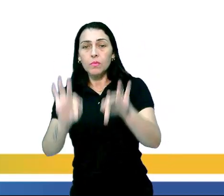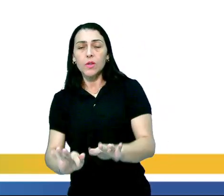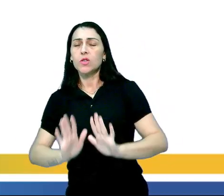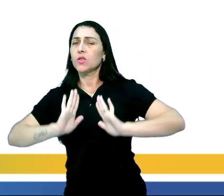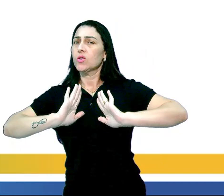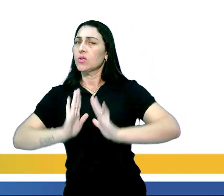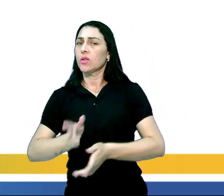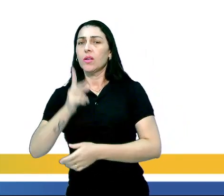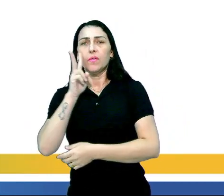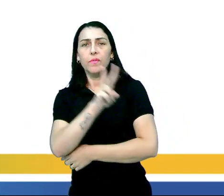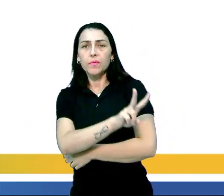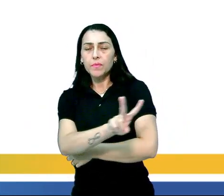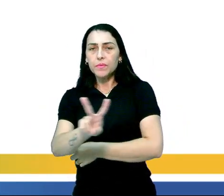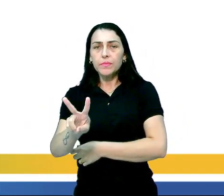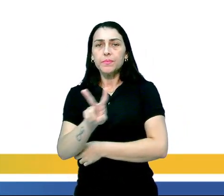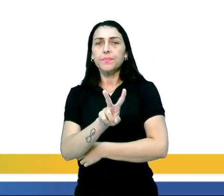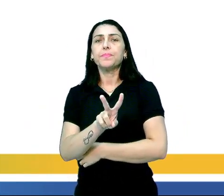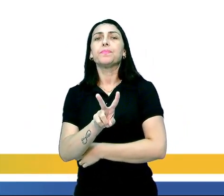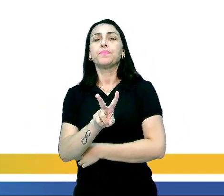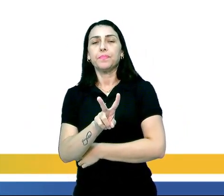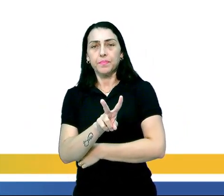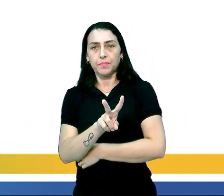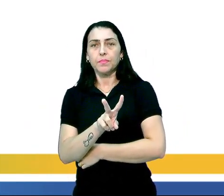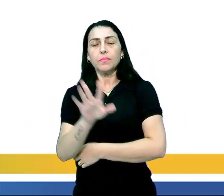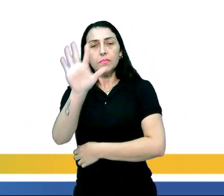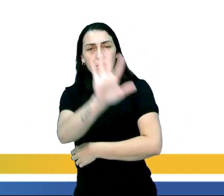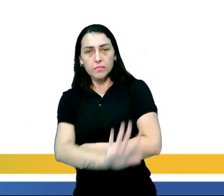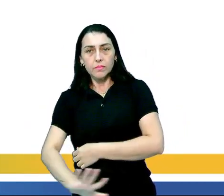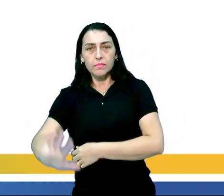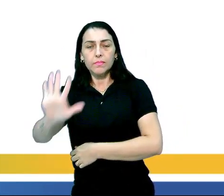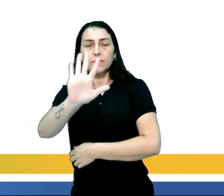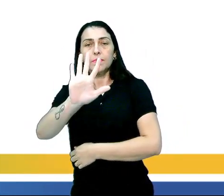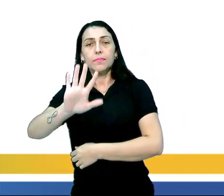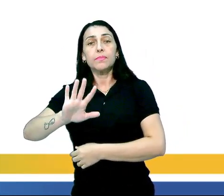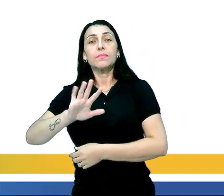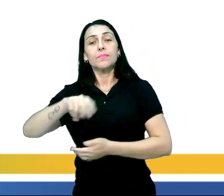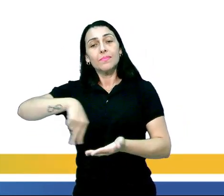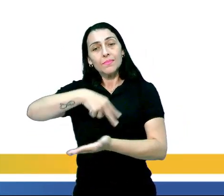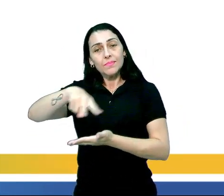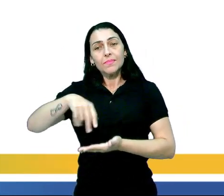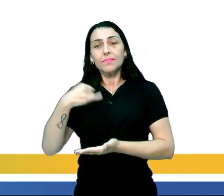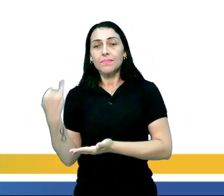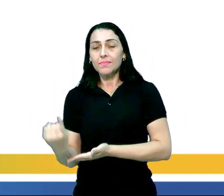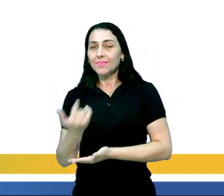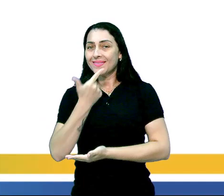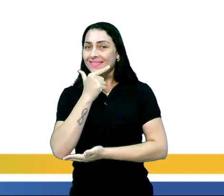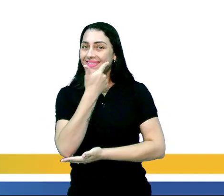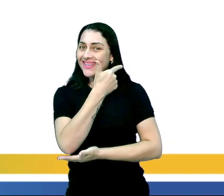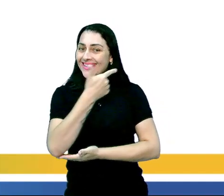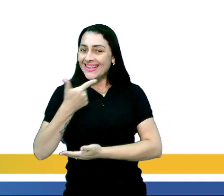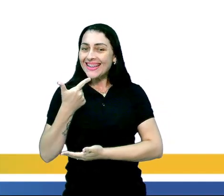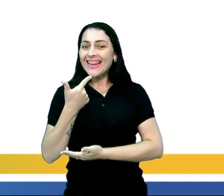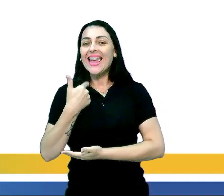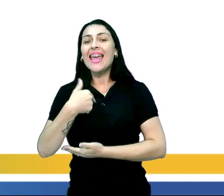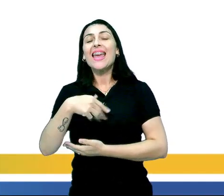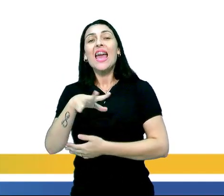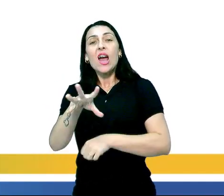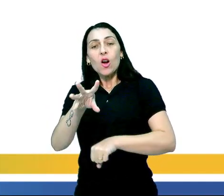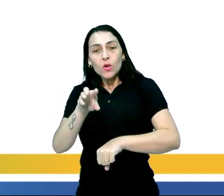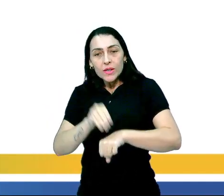já viu que a consideração geral sobre a dança é importante rir, que o que seria esse rir? É o